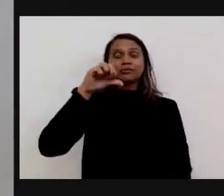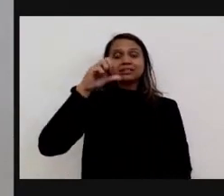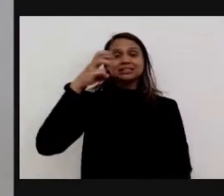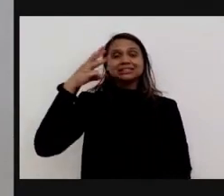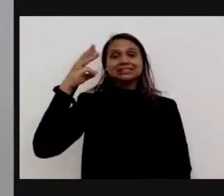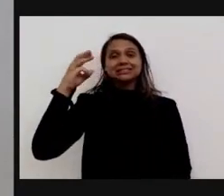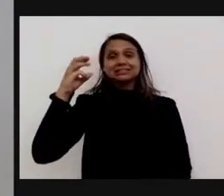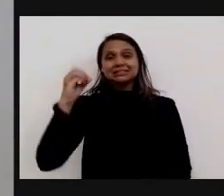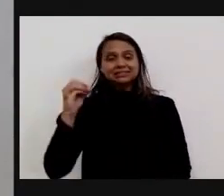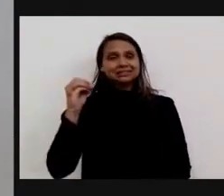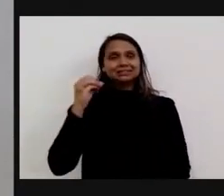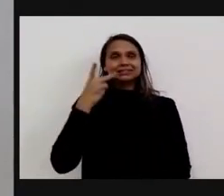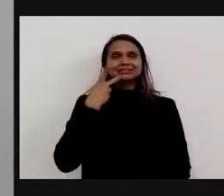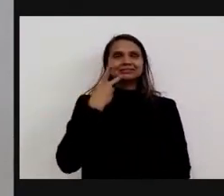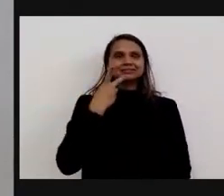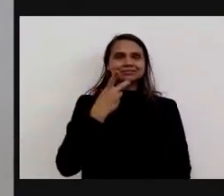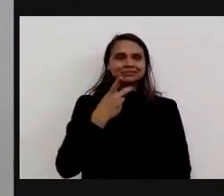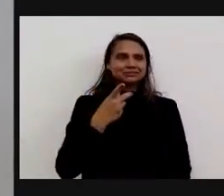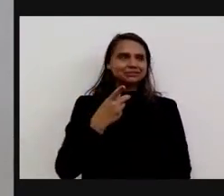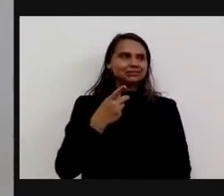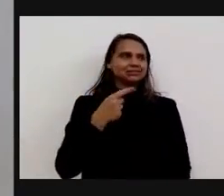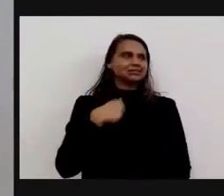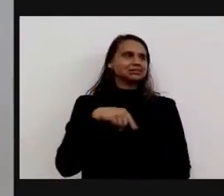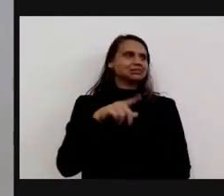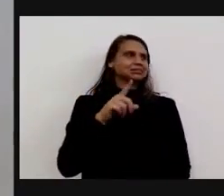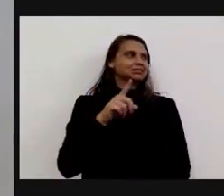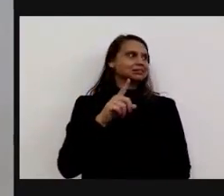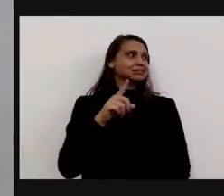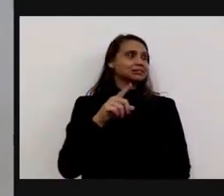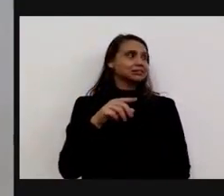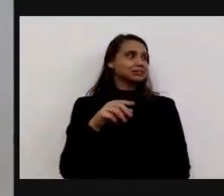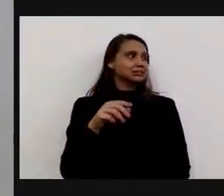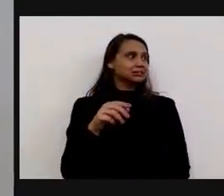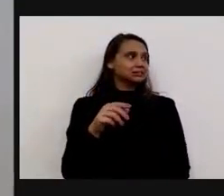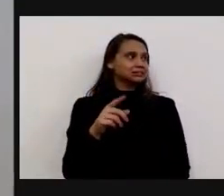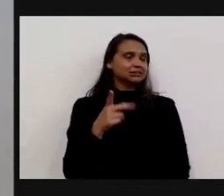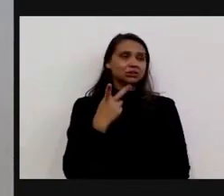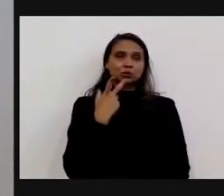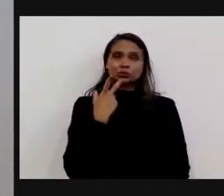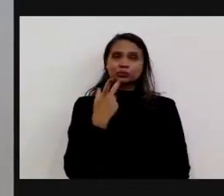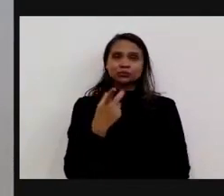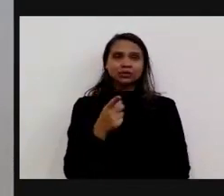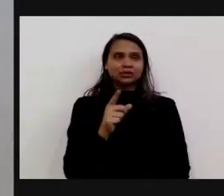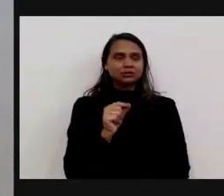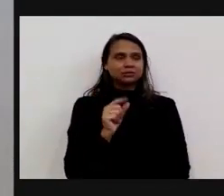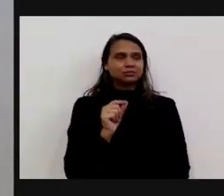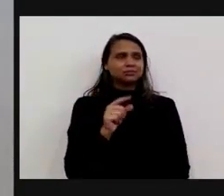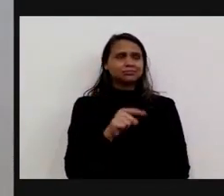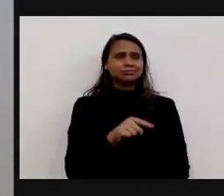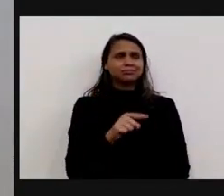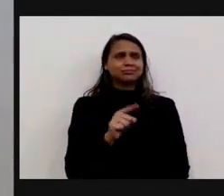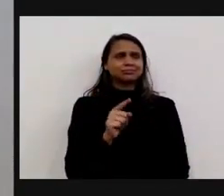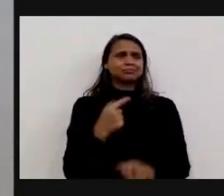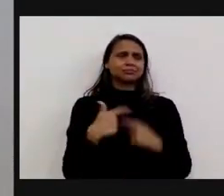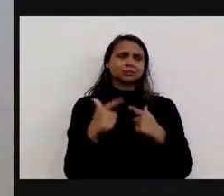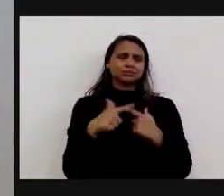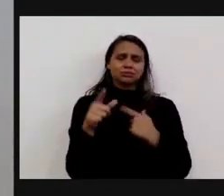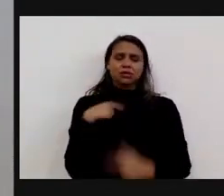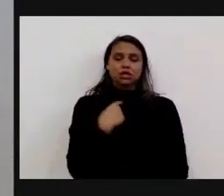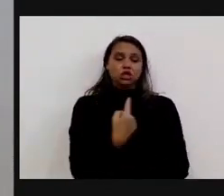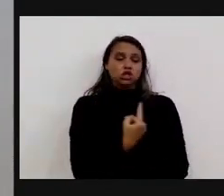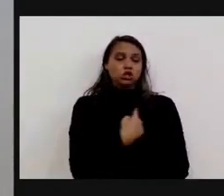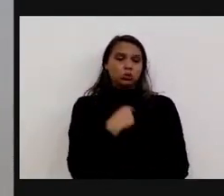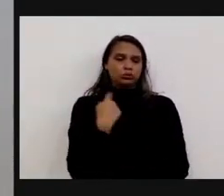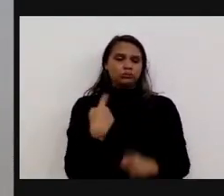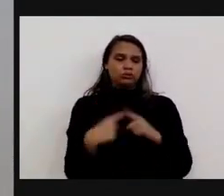avaliação individual de desempenho aquela lá do questionário exemplo da Oi etc aí todo lugar onde eu falo sobre essas pessoas falam mas o problema é aqui nosso